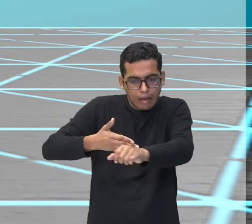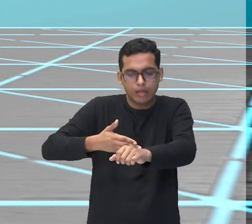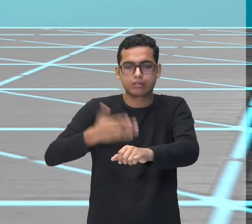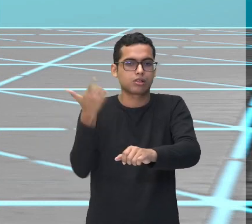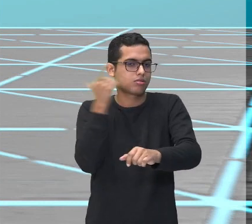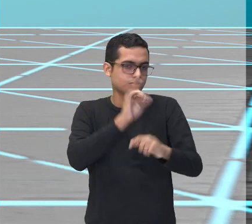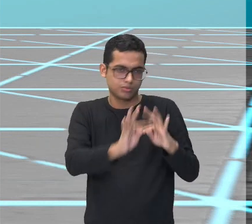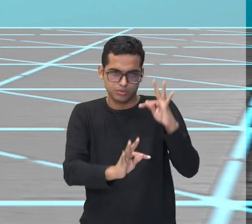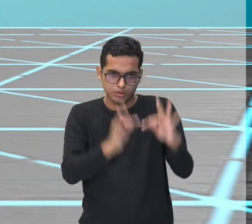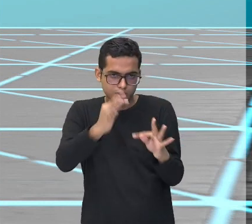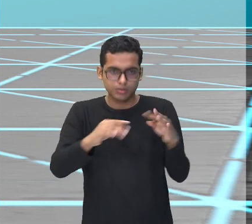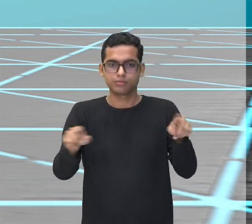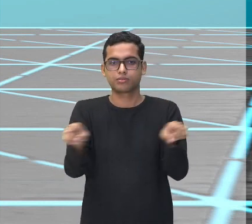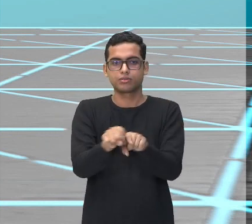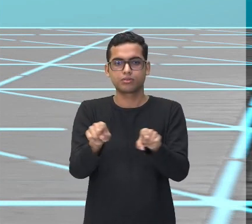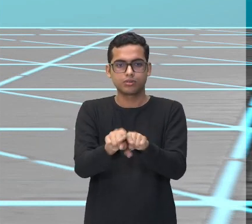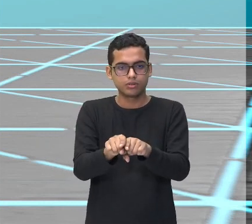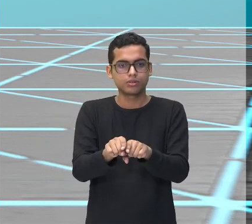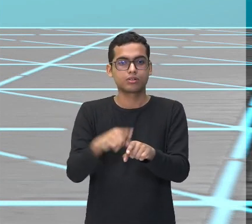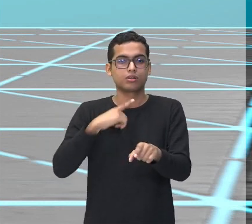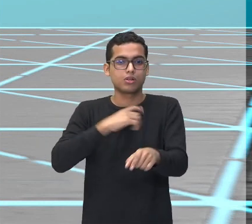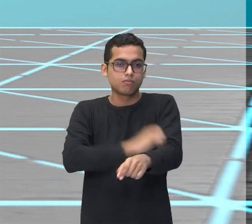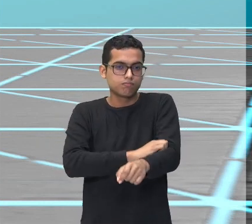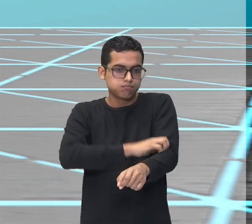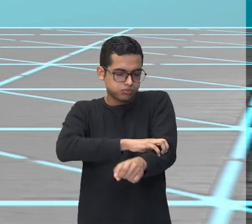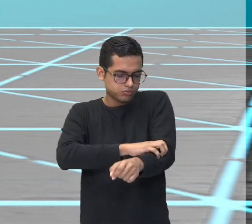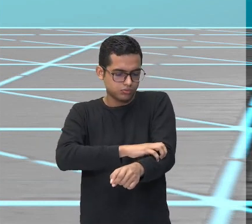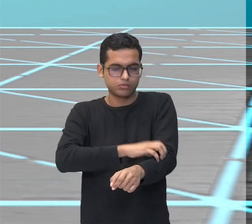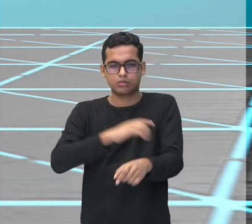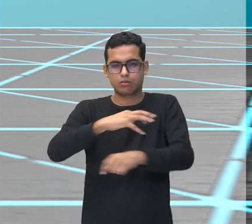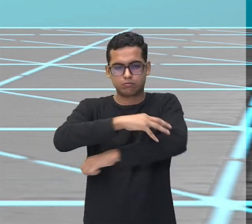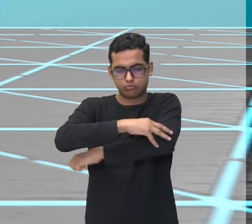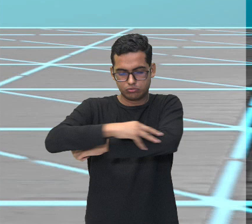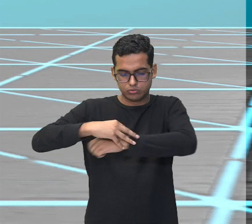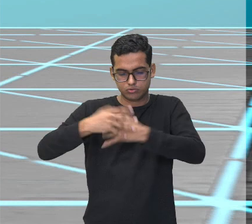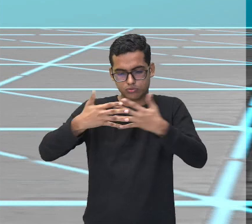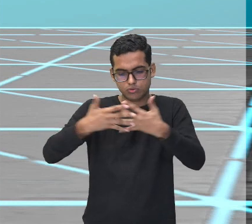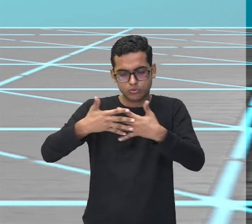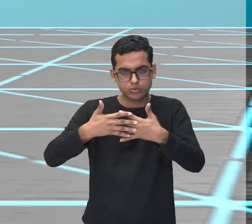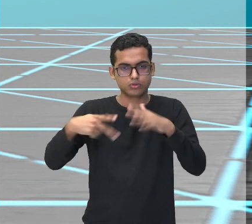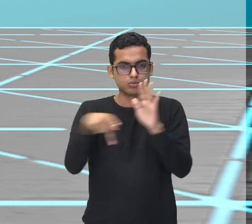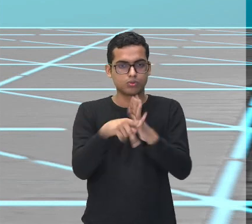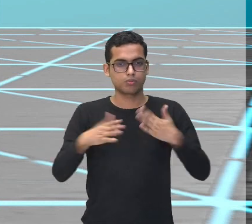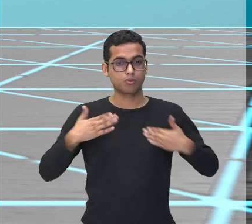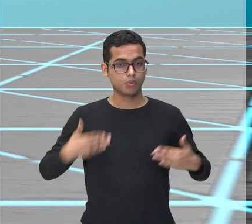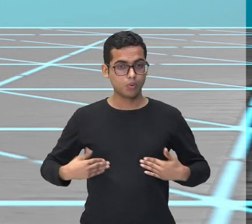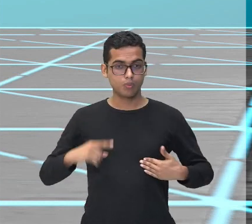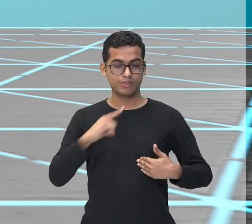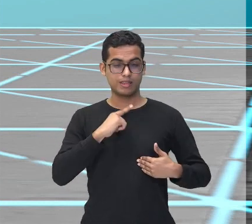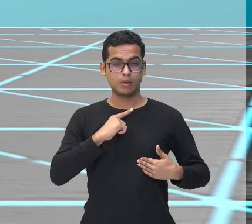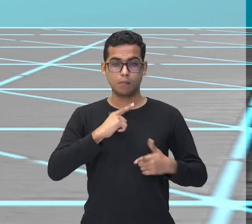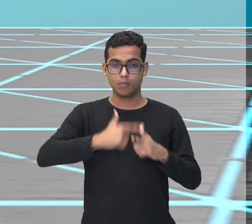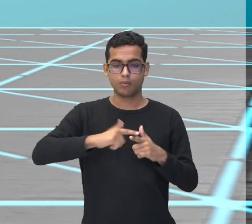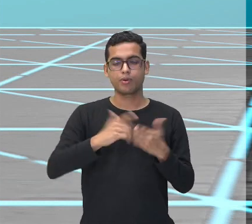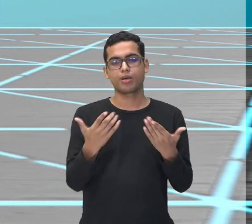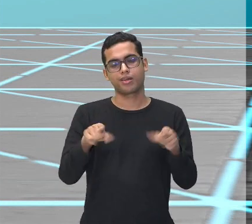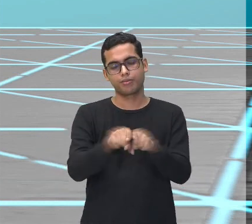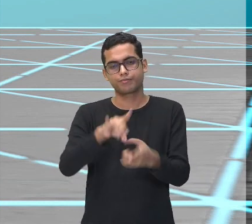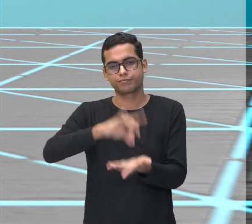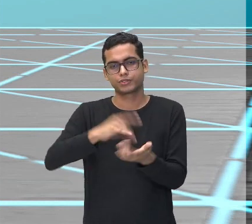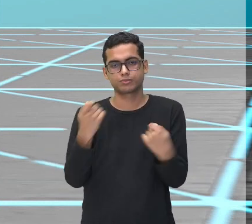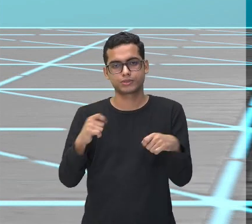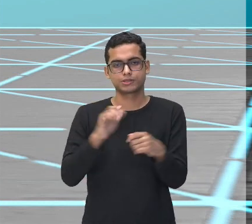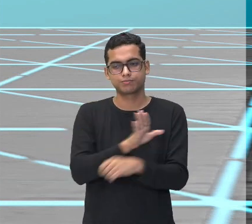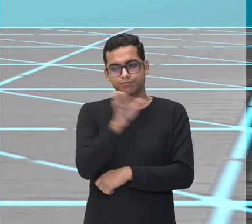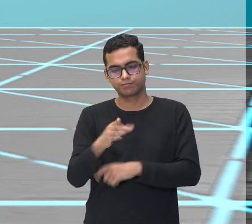nos tecidos. Então, nesses casos, a gente evita fazer essas sessões de alongamento. E para deixar bem claro aí para vocês como é que